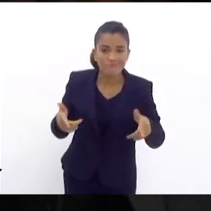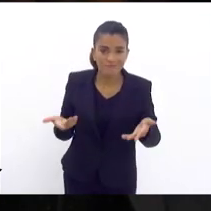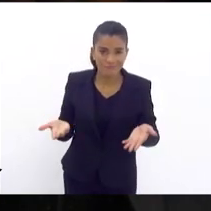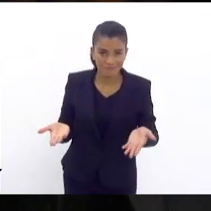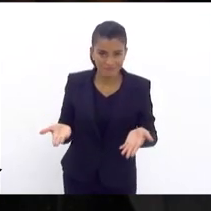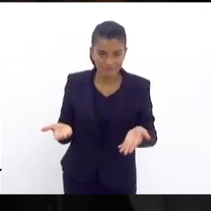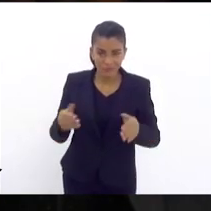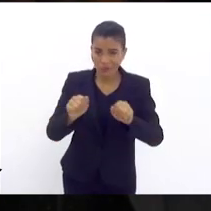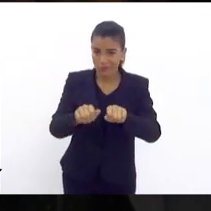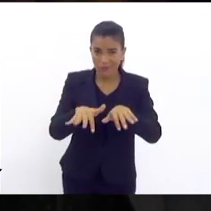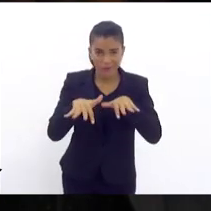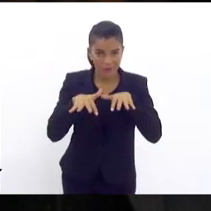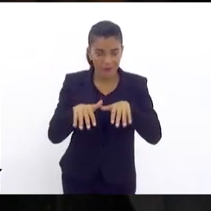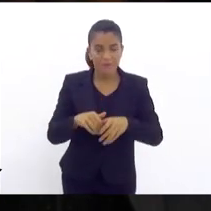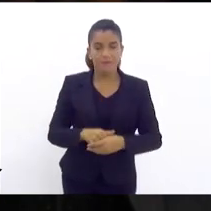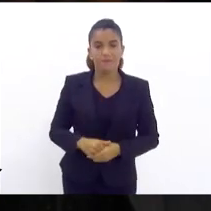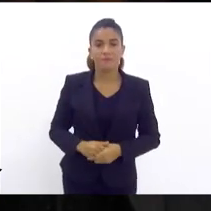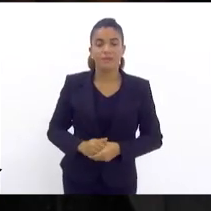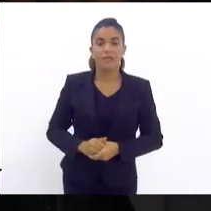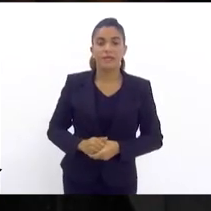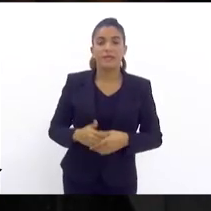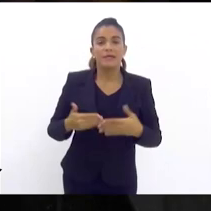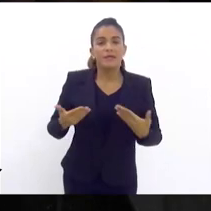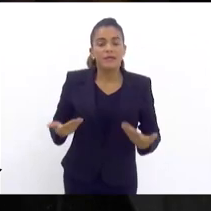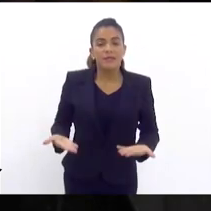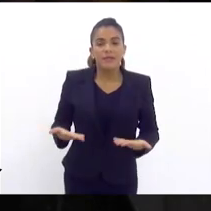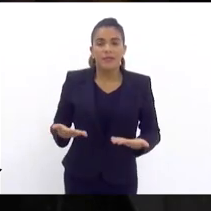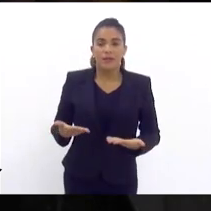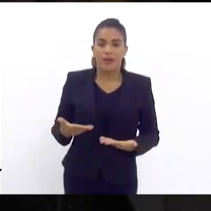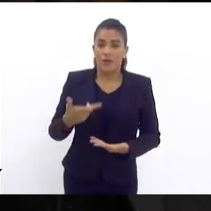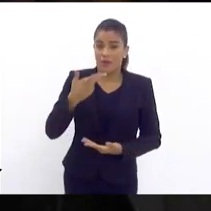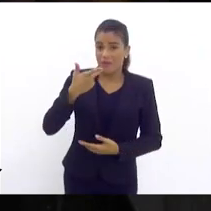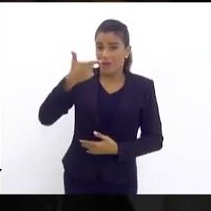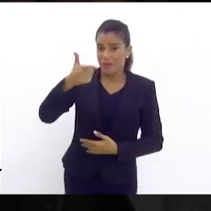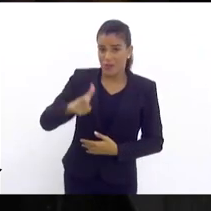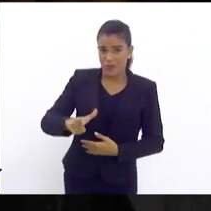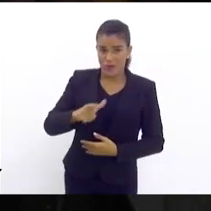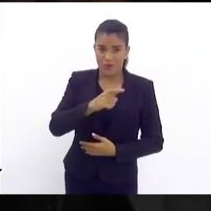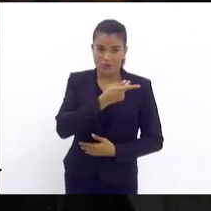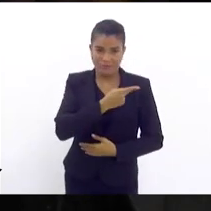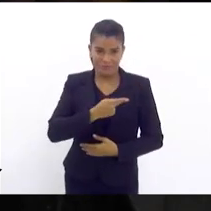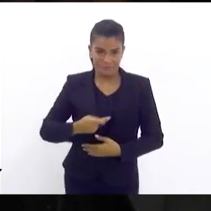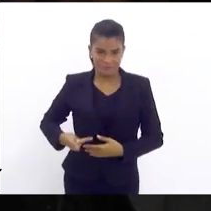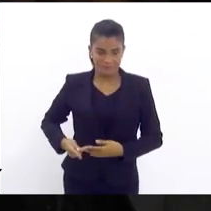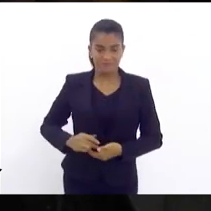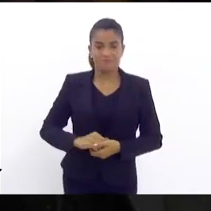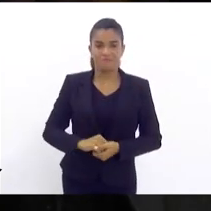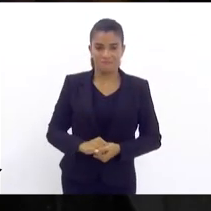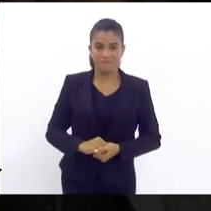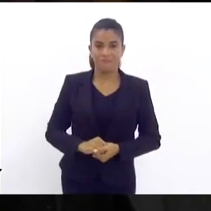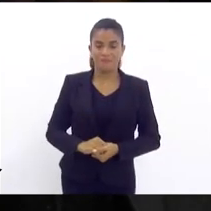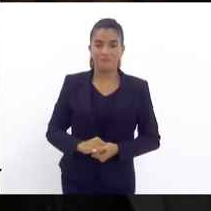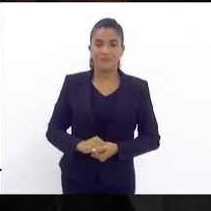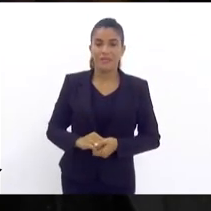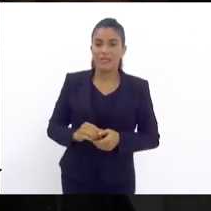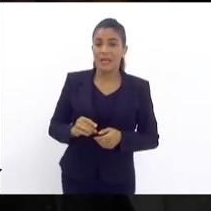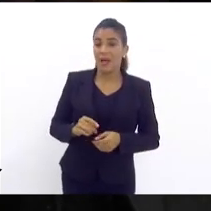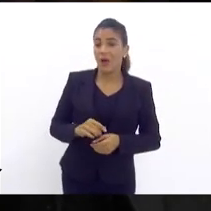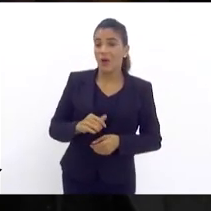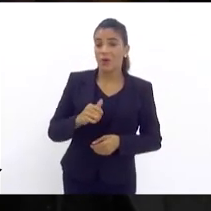em Plenário então eu vou falar novamente sobre o